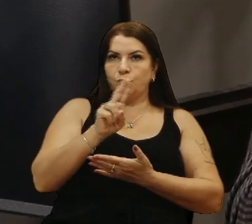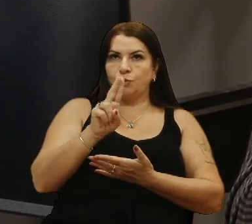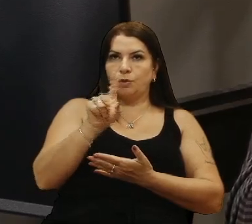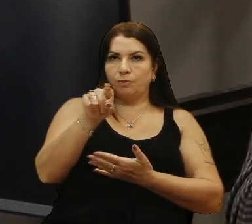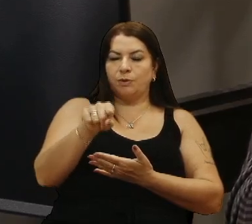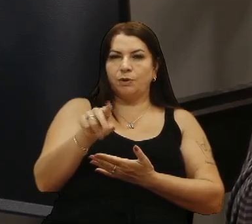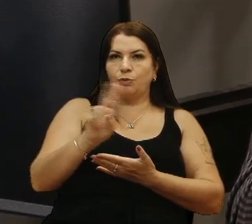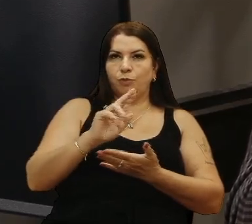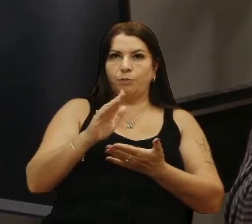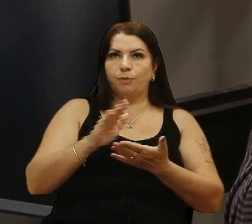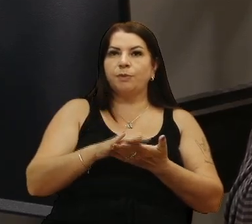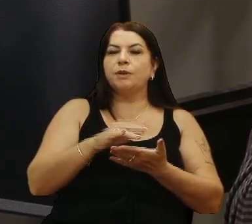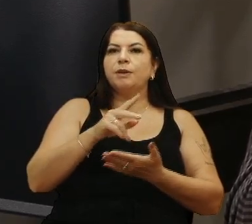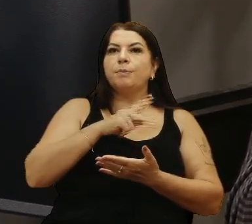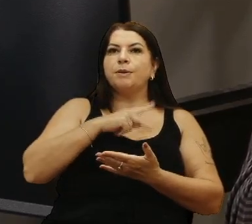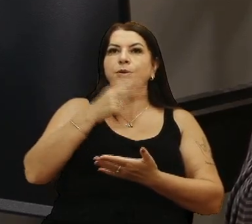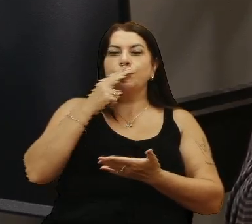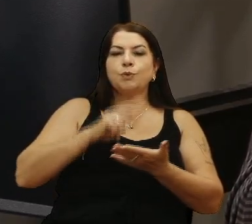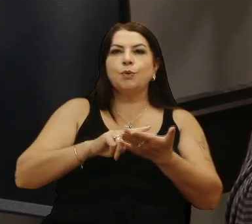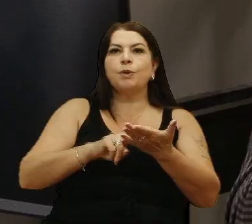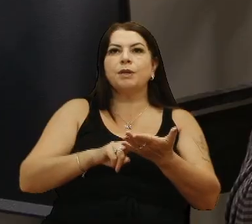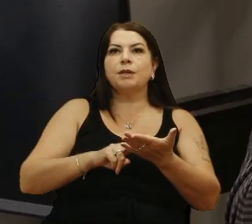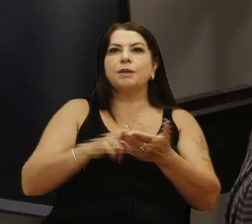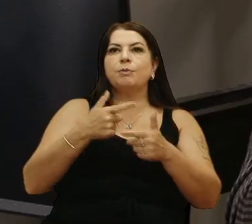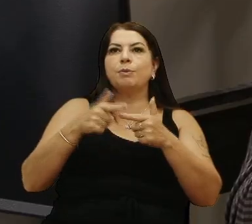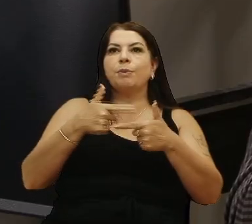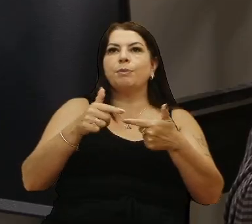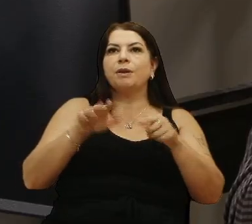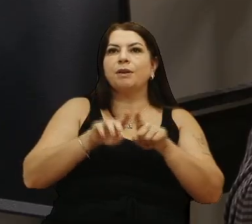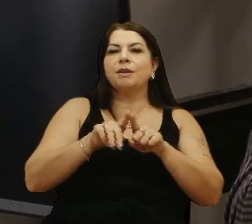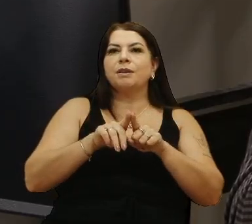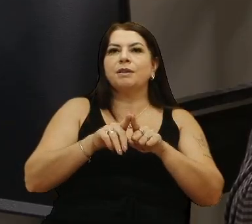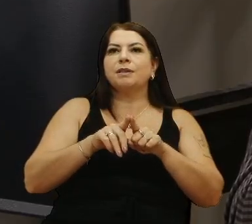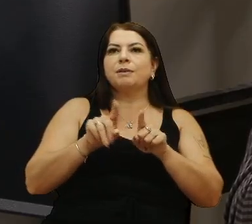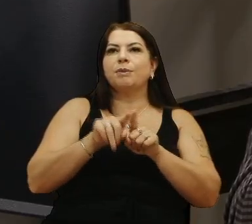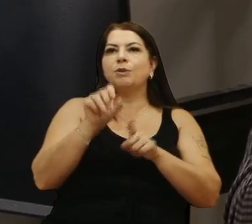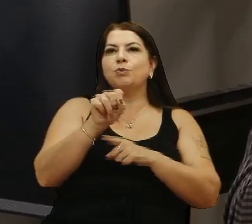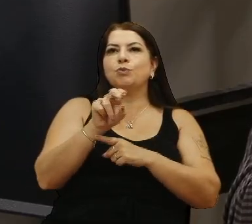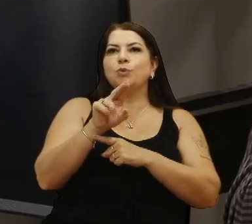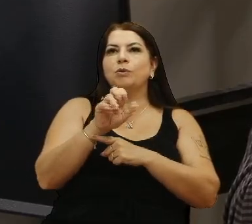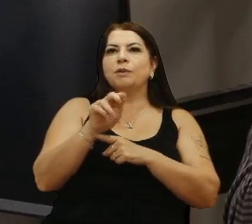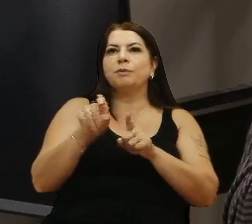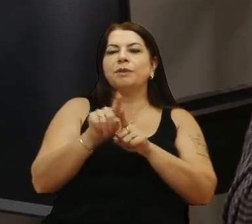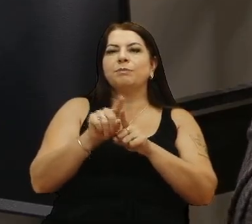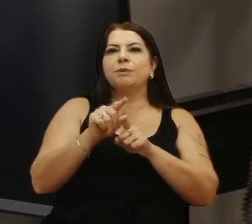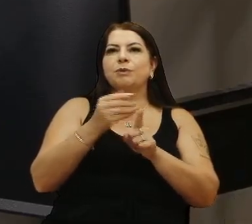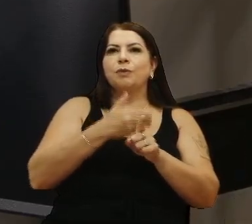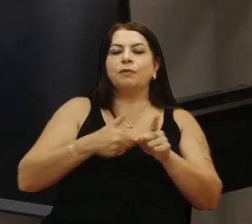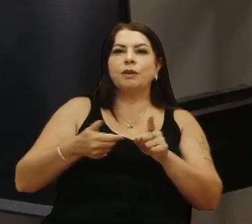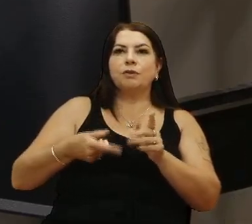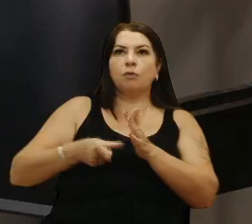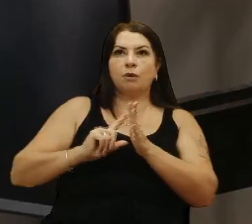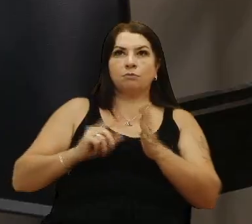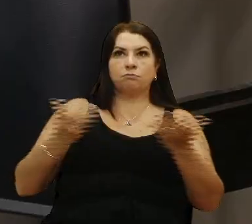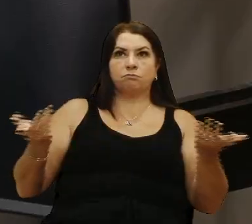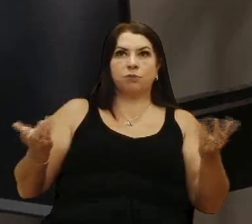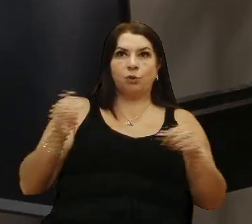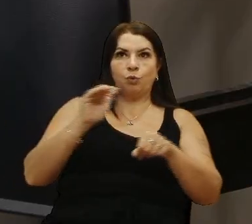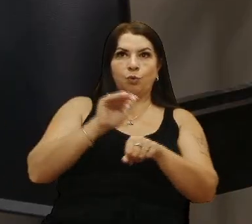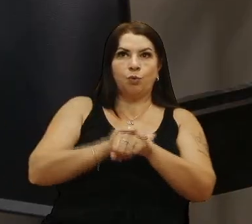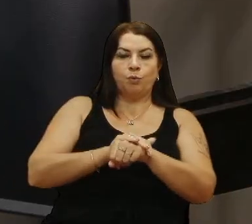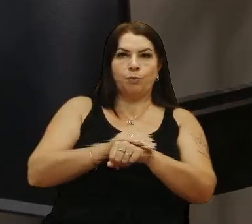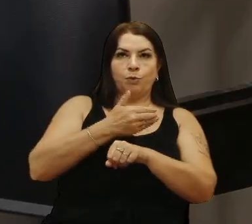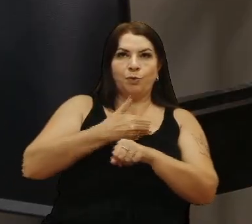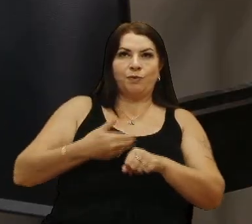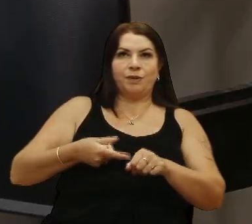né? Presidente dos Correios atribui a crise financeira da estatal ao sucateamento promovido pelos governos anteriores. Então, a culpa é dos governos